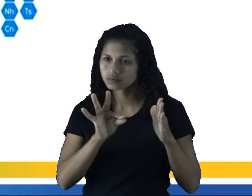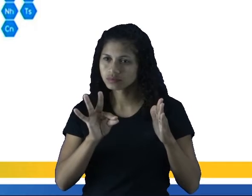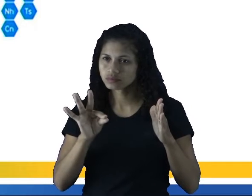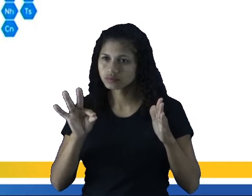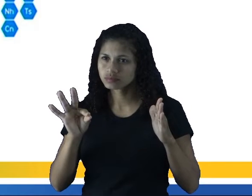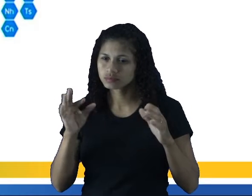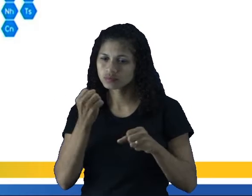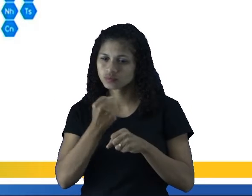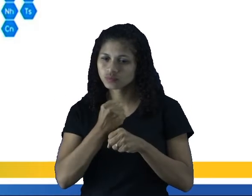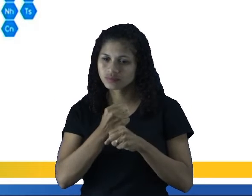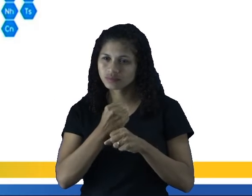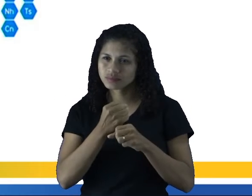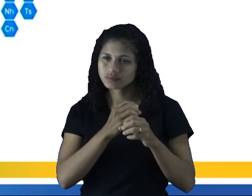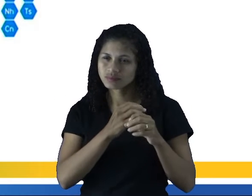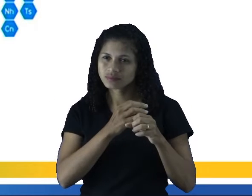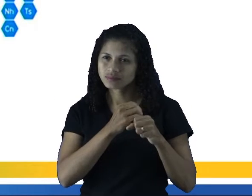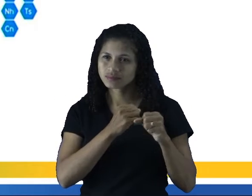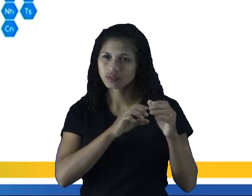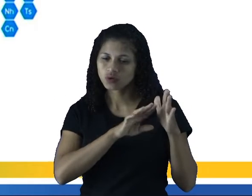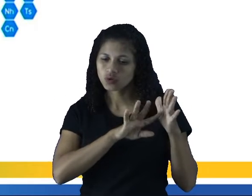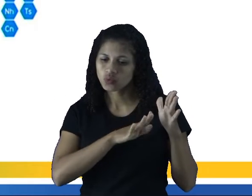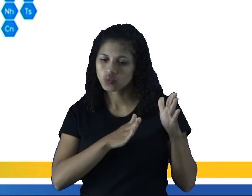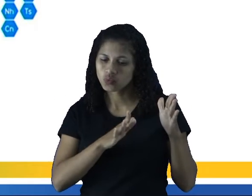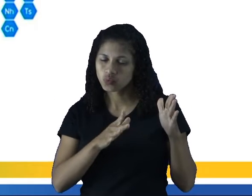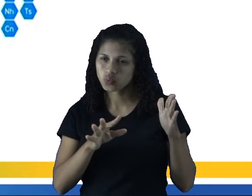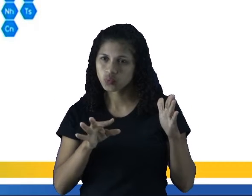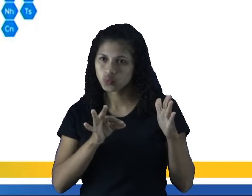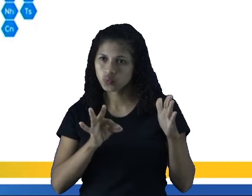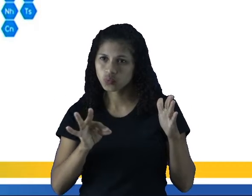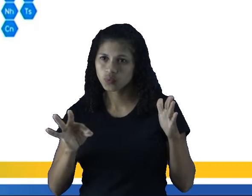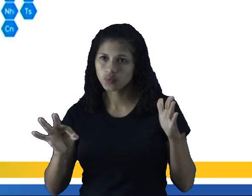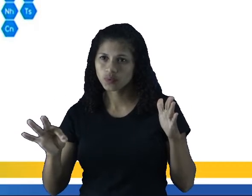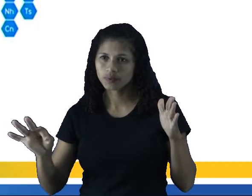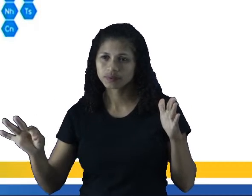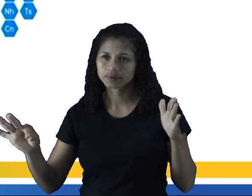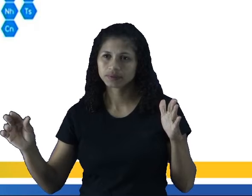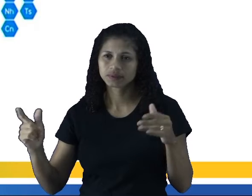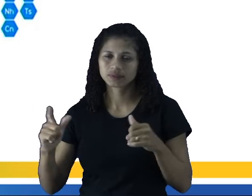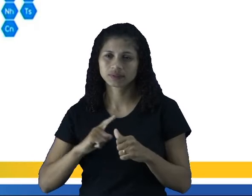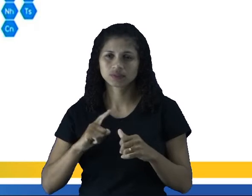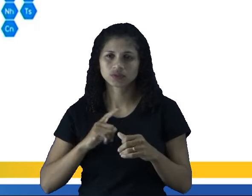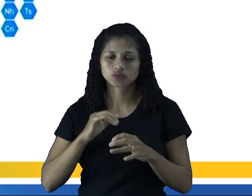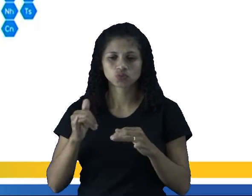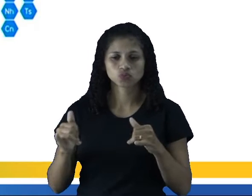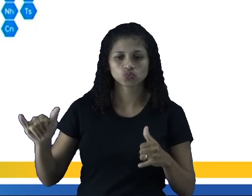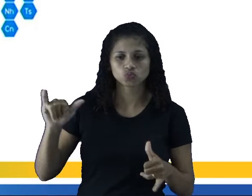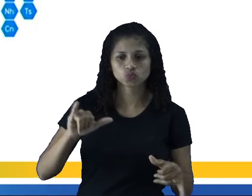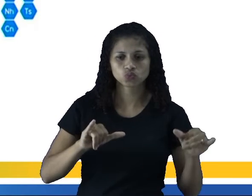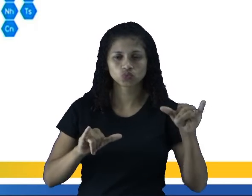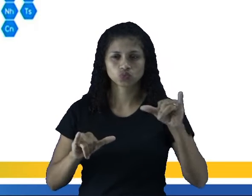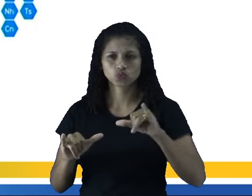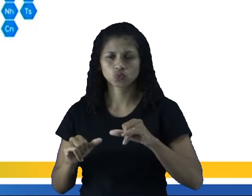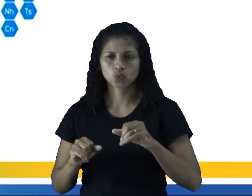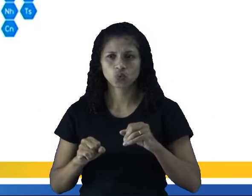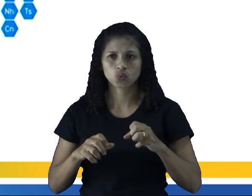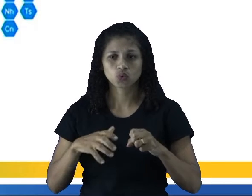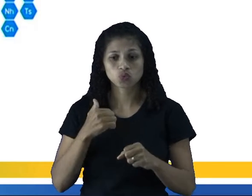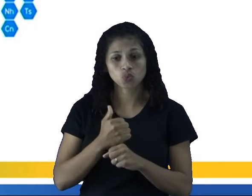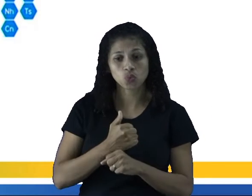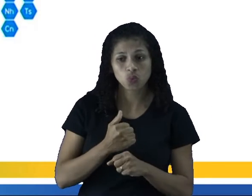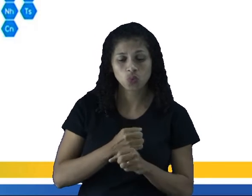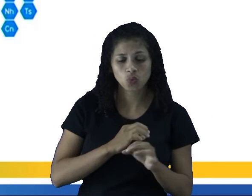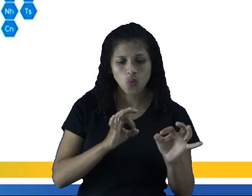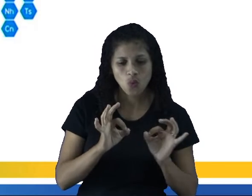anos ali a gente tem a descoberta de vários elementos químicos, e tem os elementos químicos também que são produzidos em laboratório, então